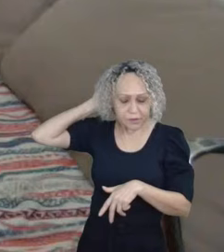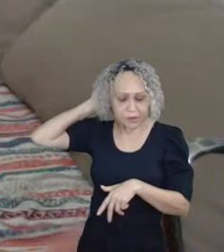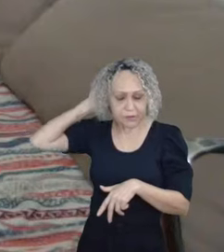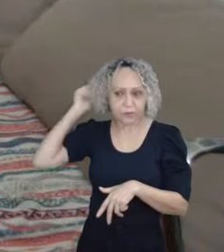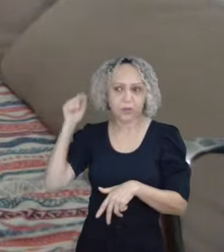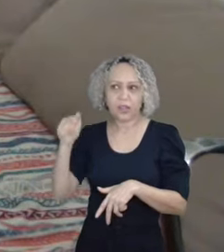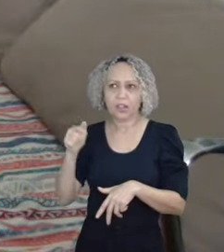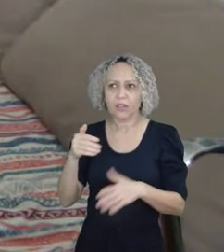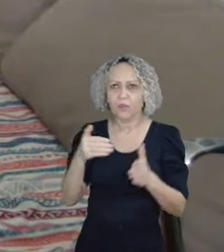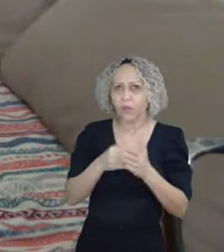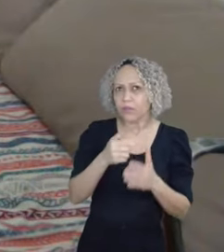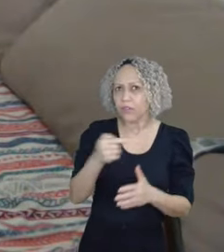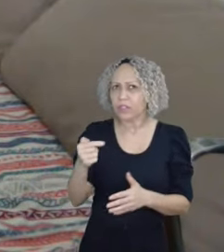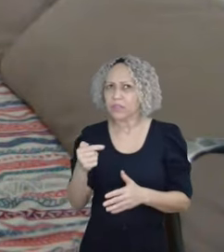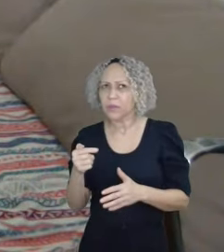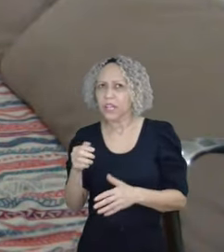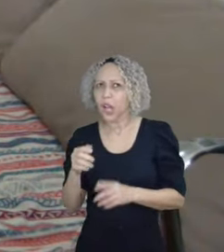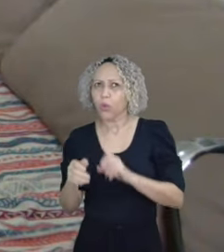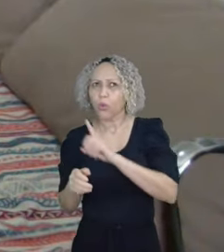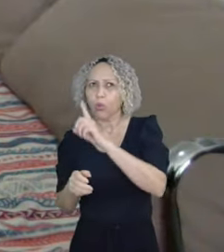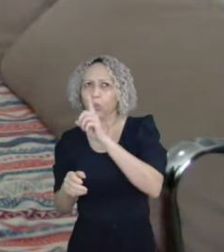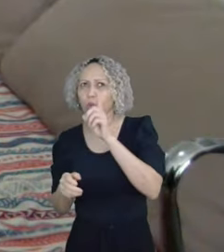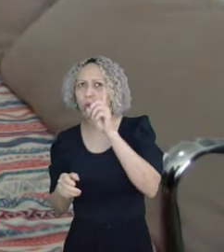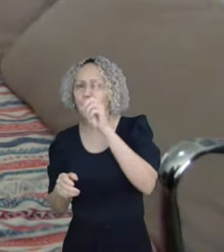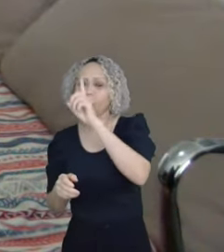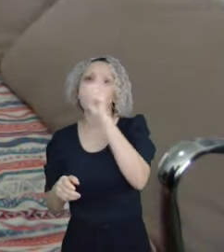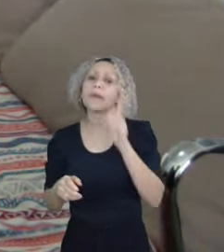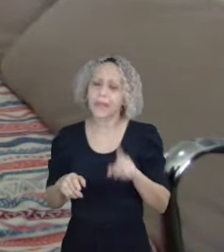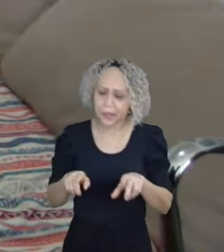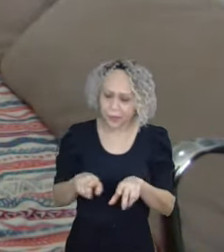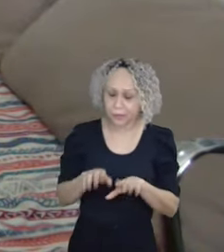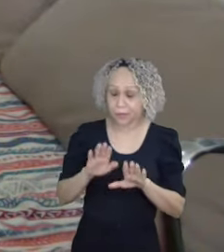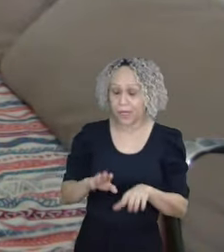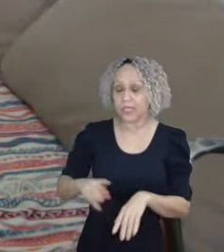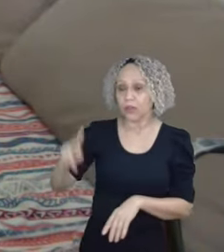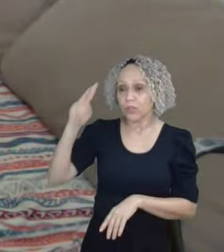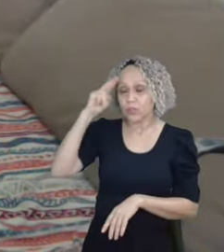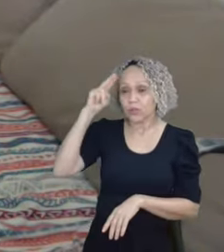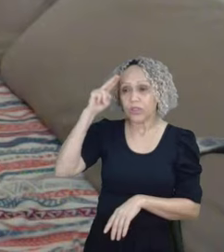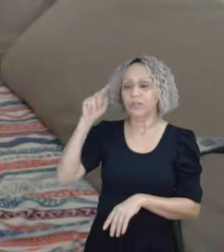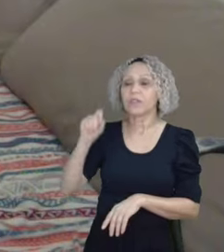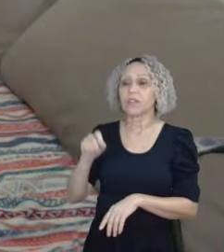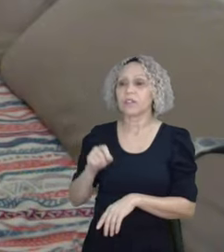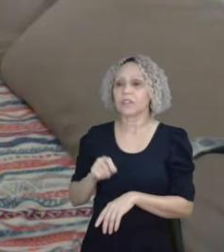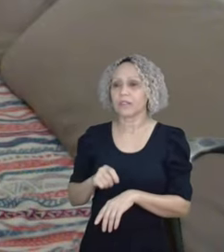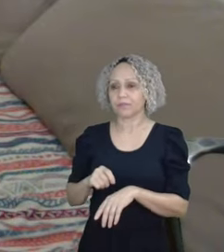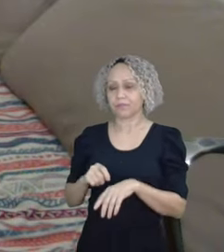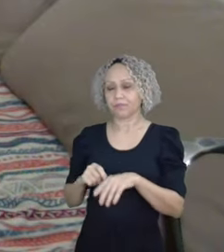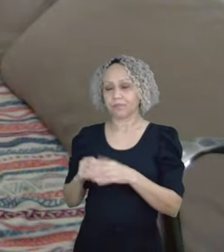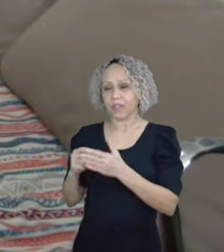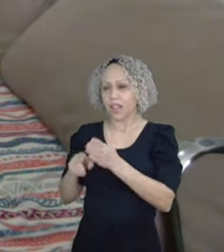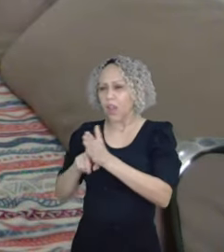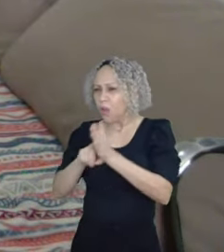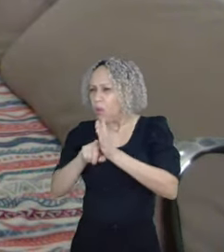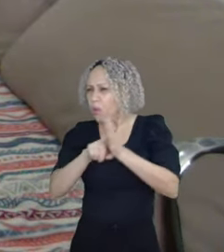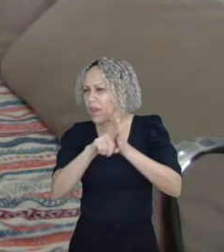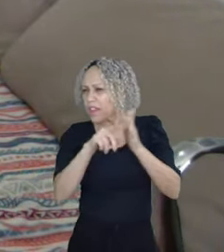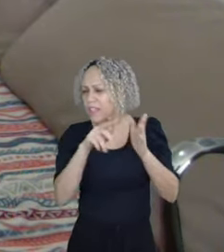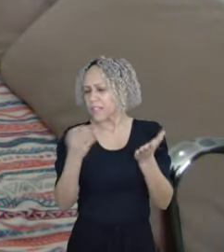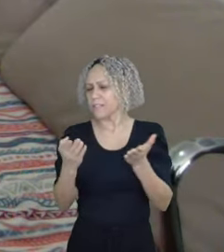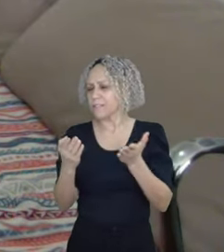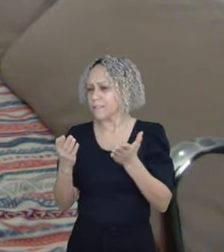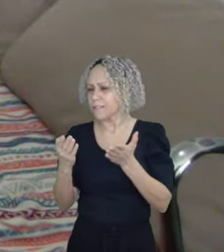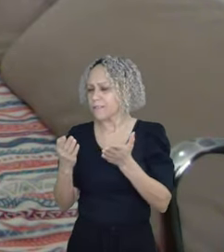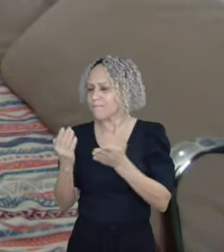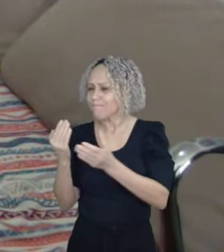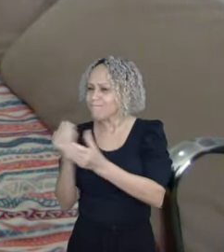no final de semana, né, no domingo, na segunda-feira, o Musk, no inquérito das milícias digitais, que apura as ações do